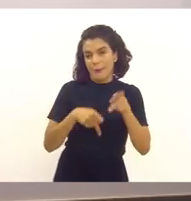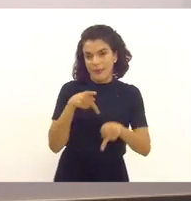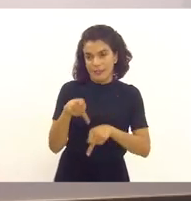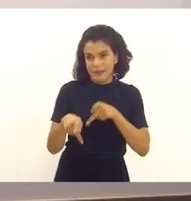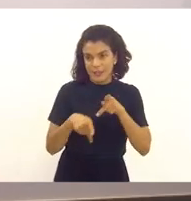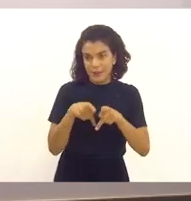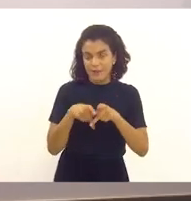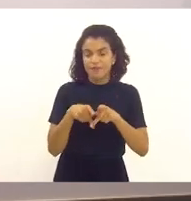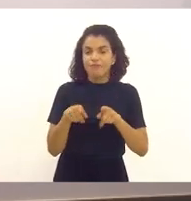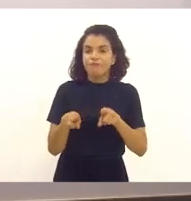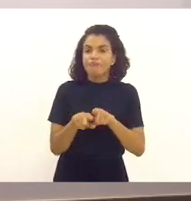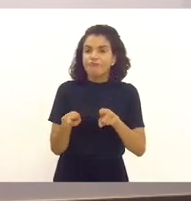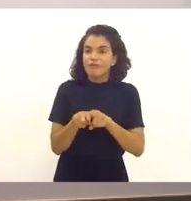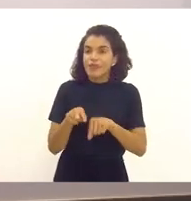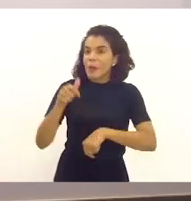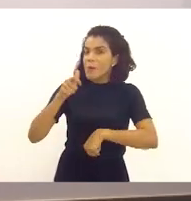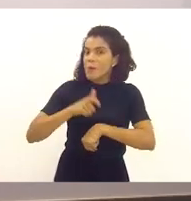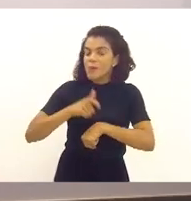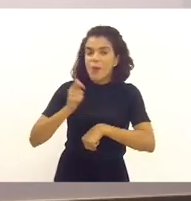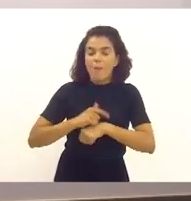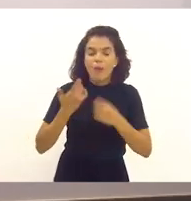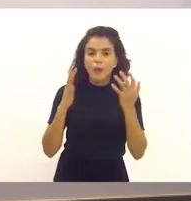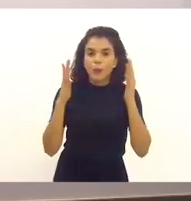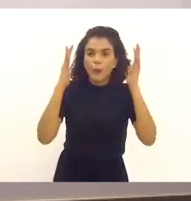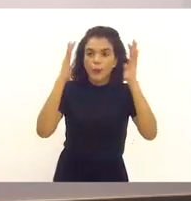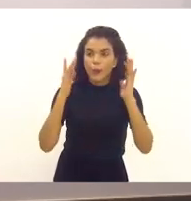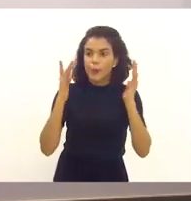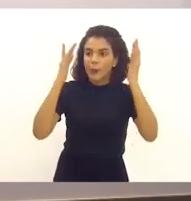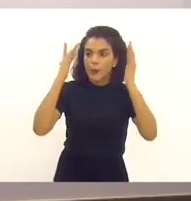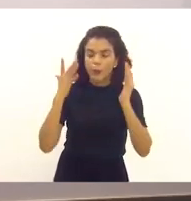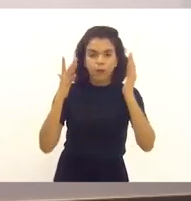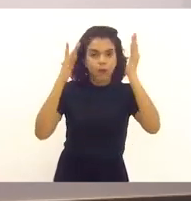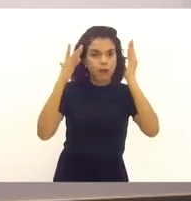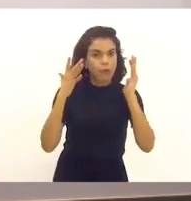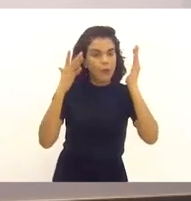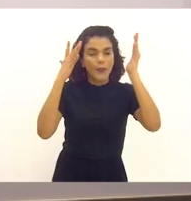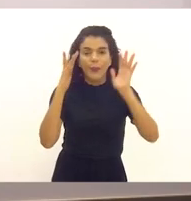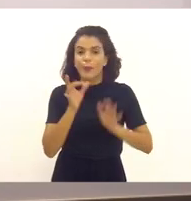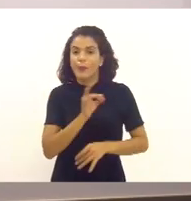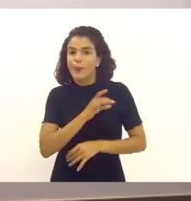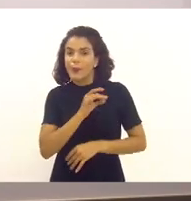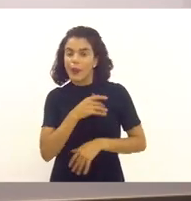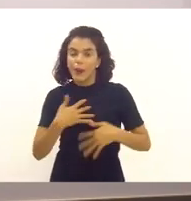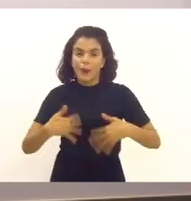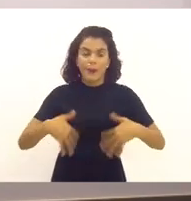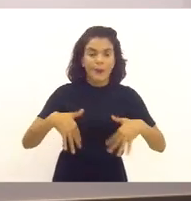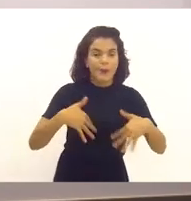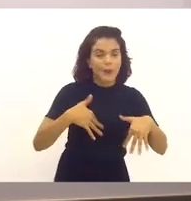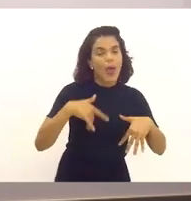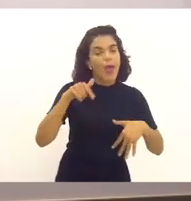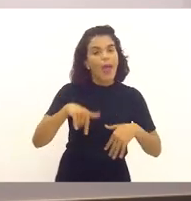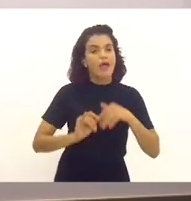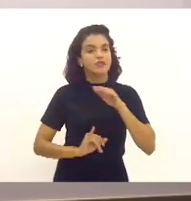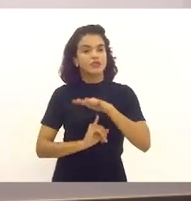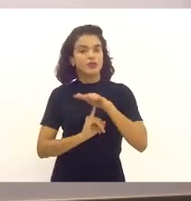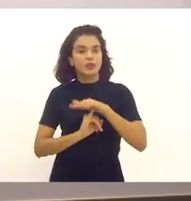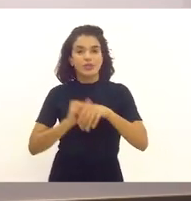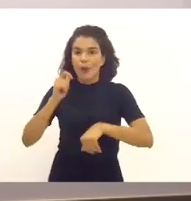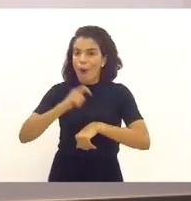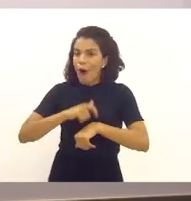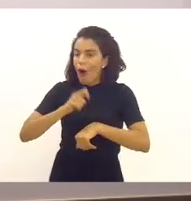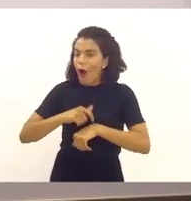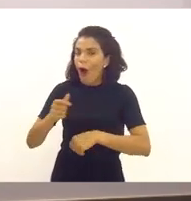no calor daquela situação Então eu acho que são os órgãos assim que pegam aquelas situação